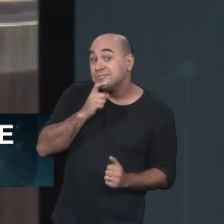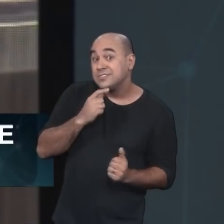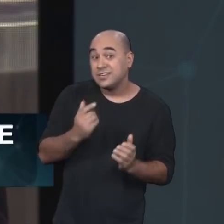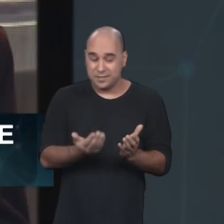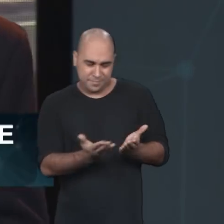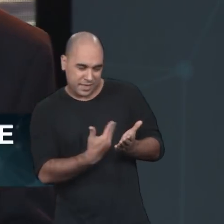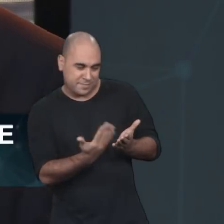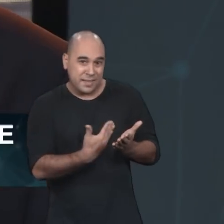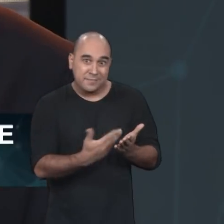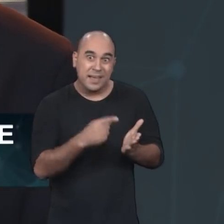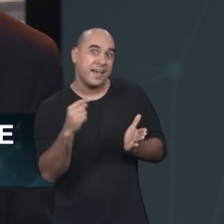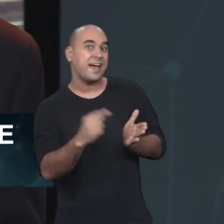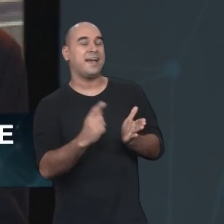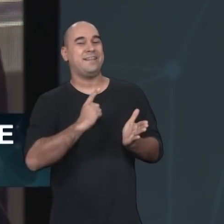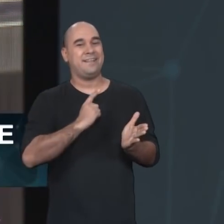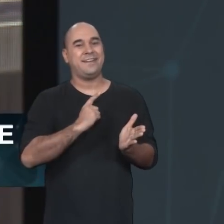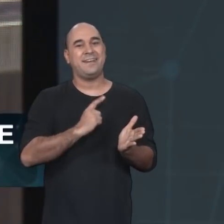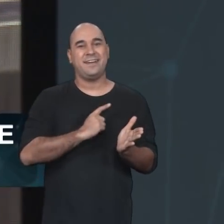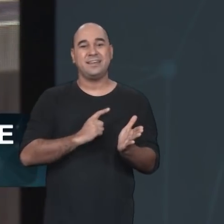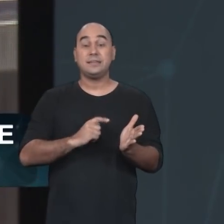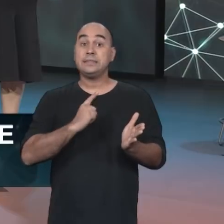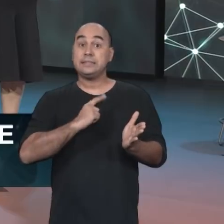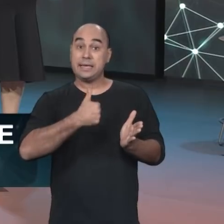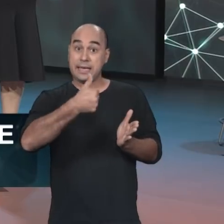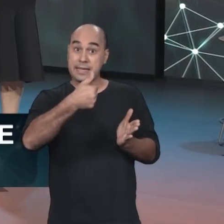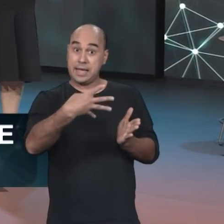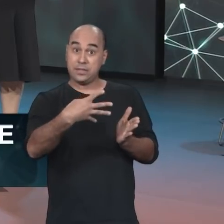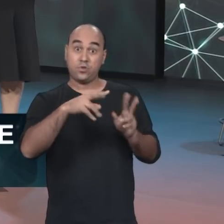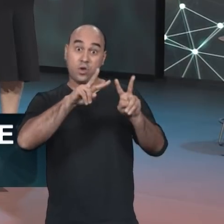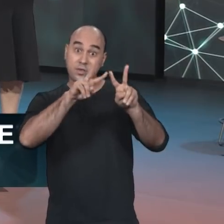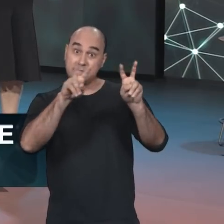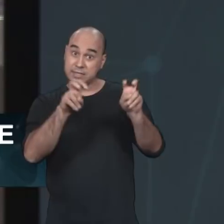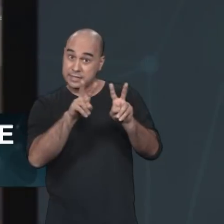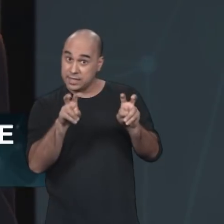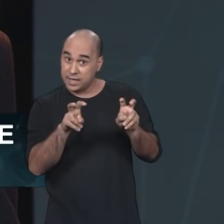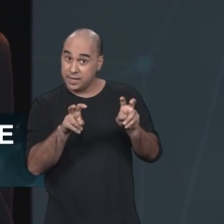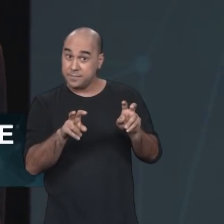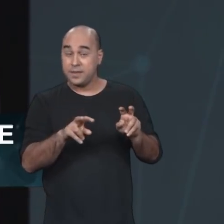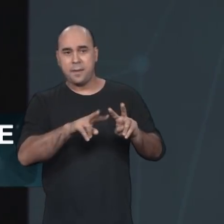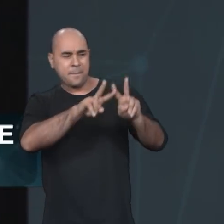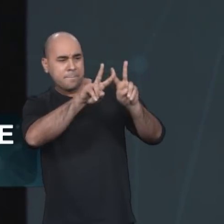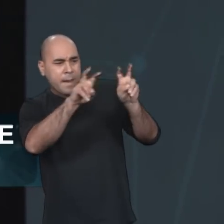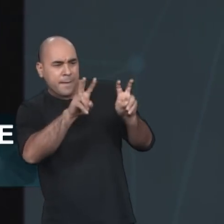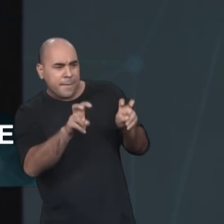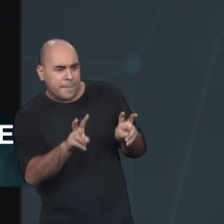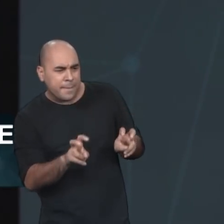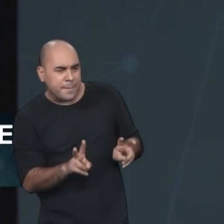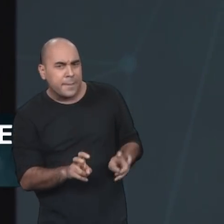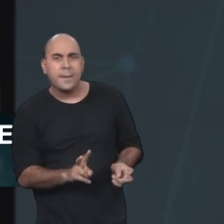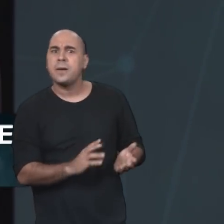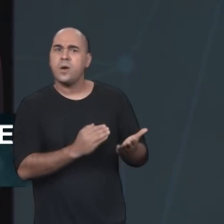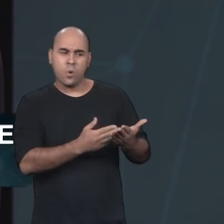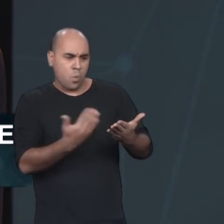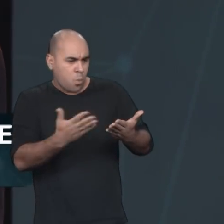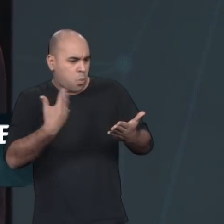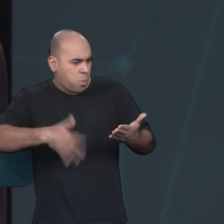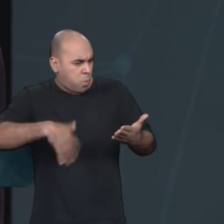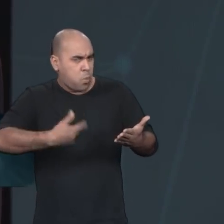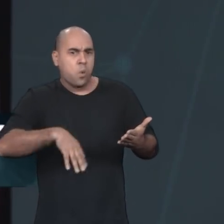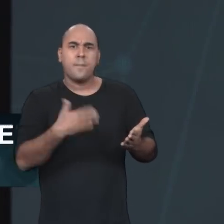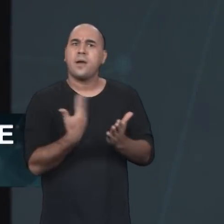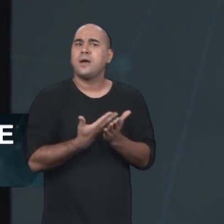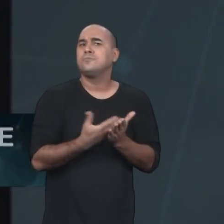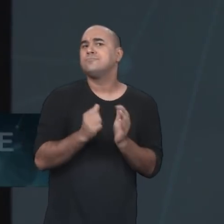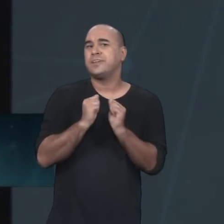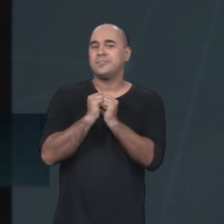nada. Nós temos aqui 14 temas de estudo, não é isso mesmo, Flávia? Para você estudar junto com a gente aqui da Novo Tempo. De